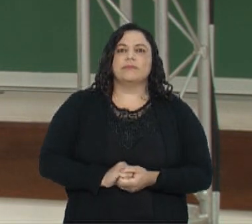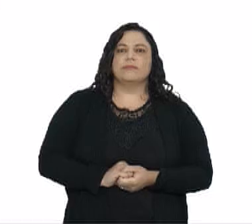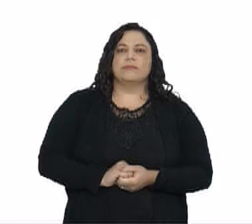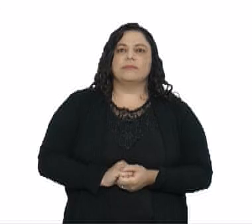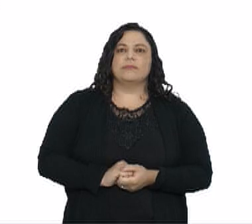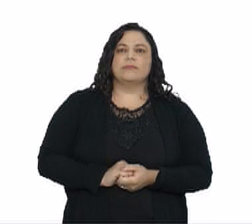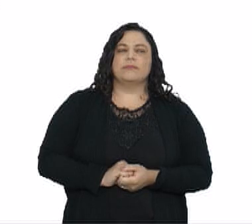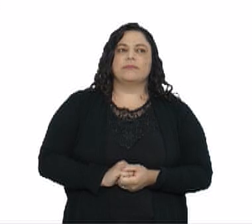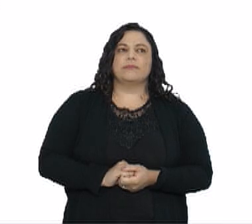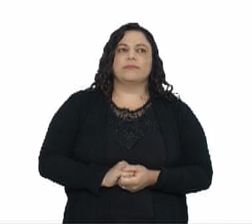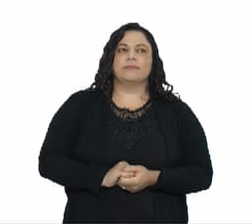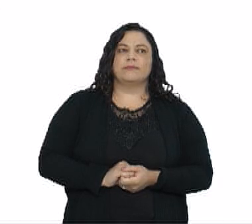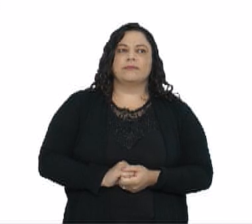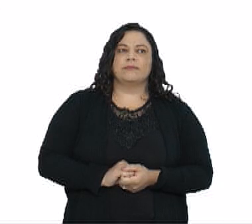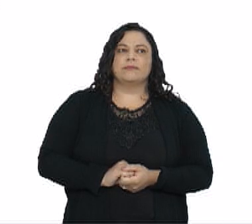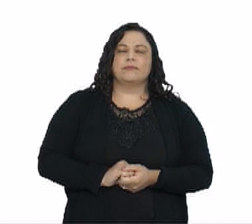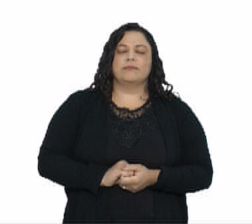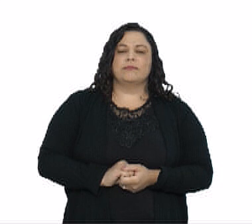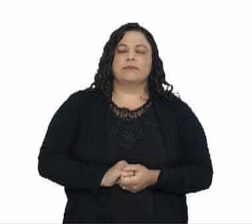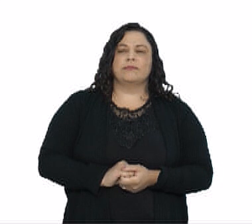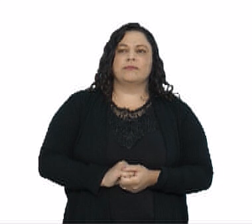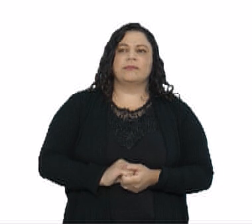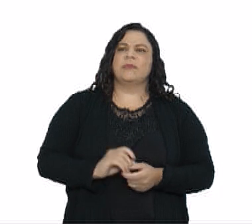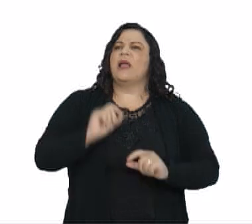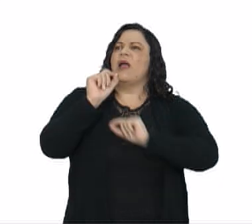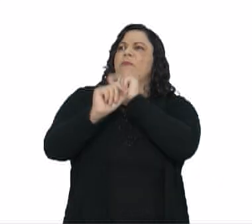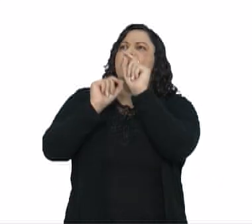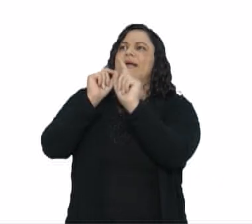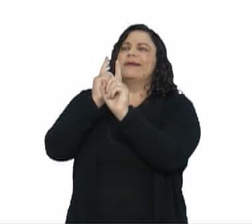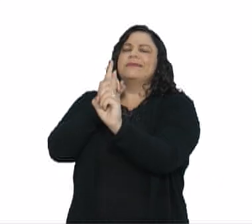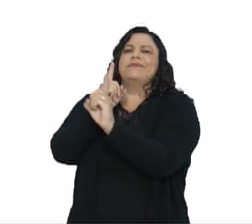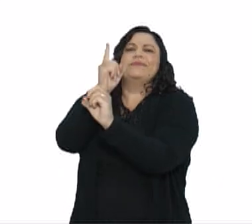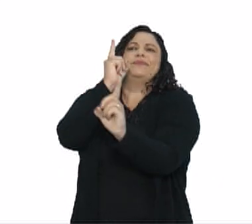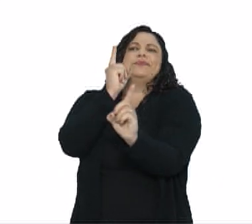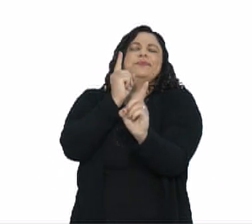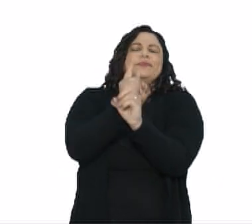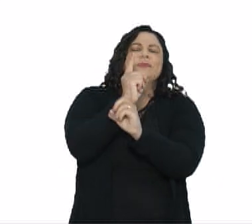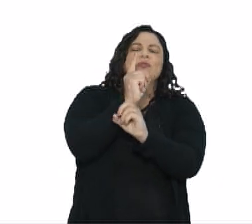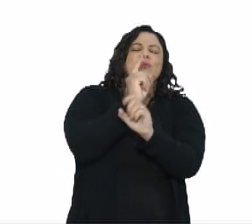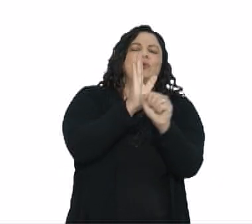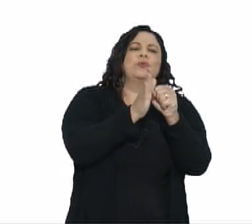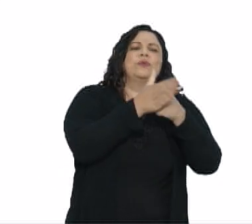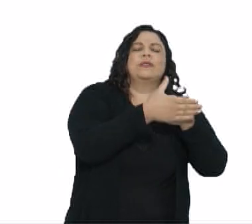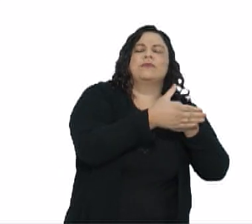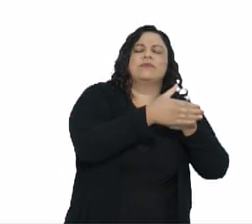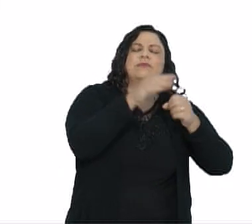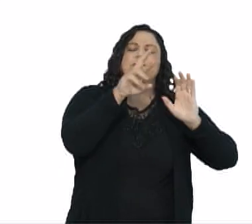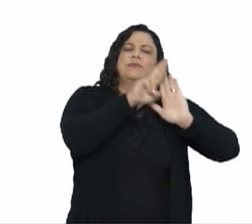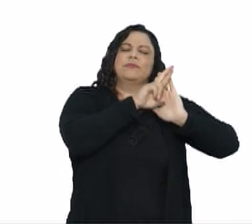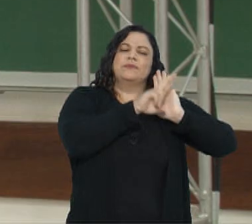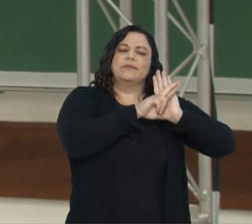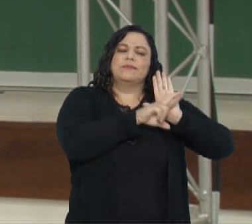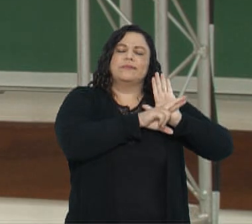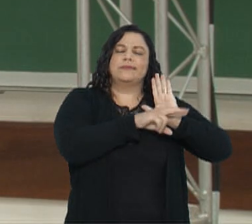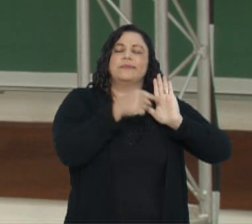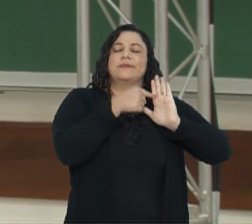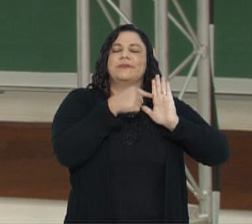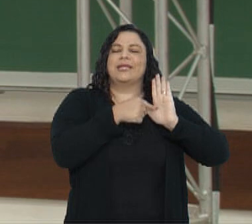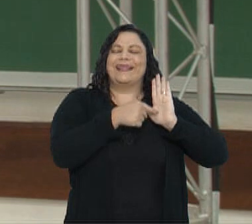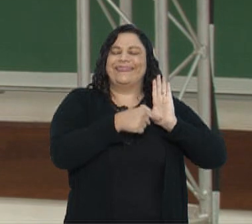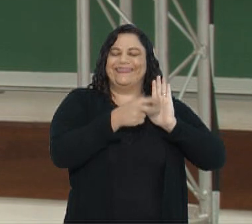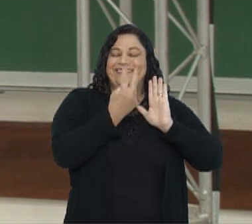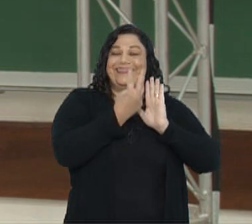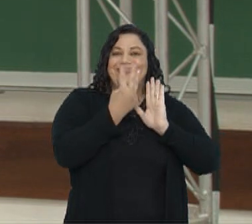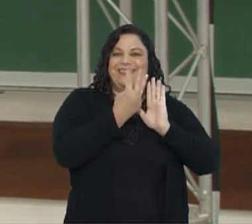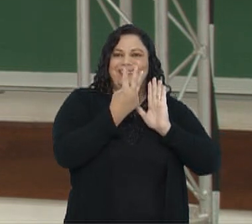Lá, para ajudar a localizar o sujeito, há 3 critérios. Se vocês seguirem esses